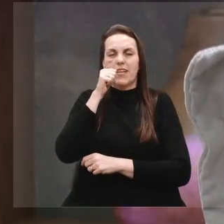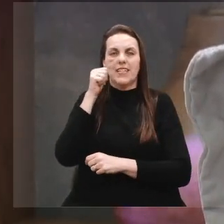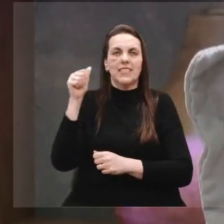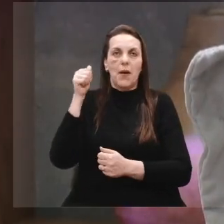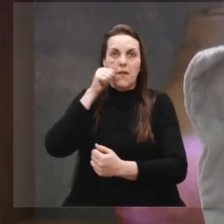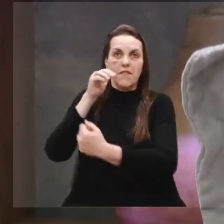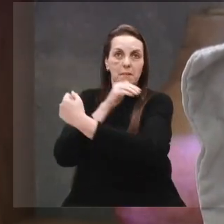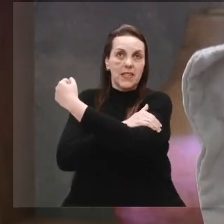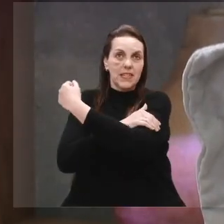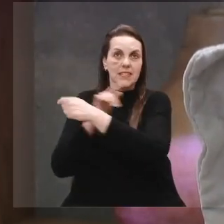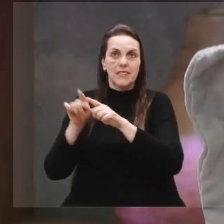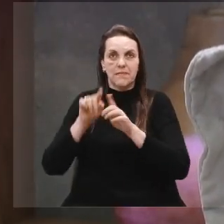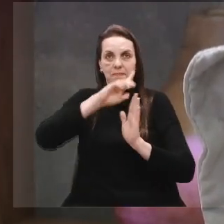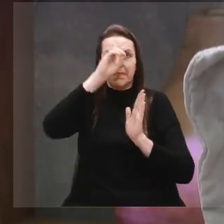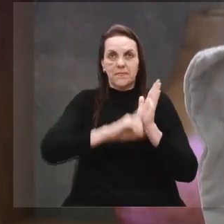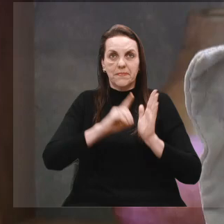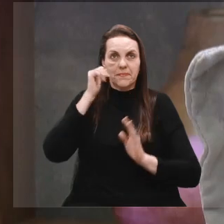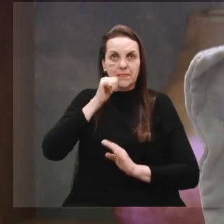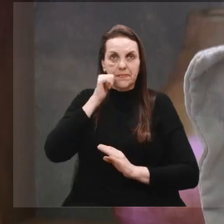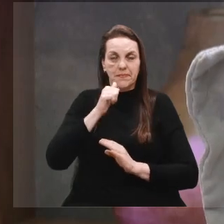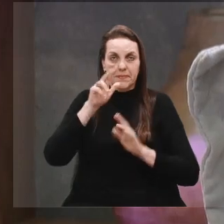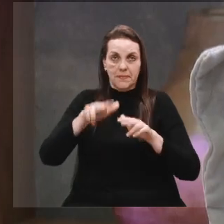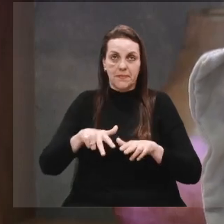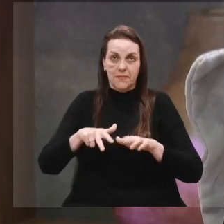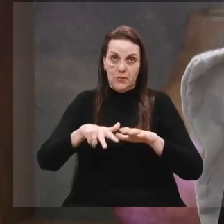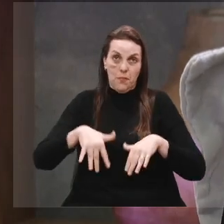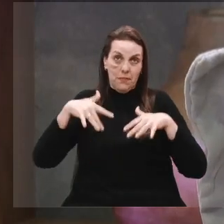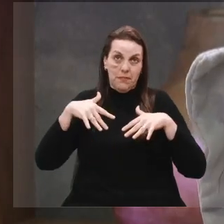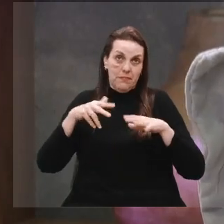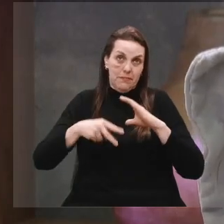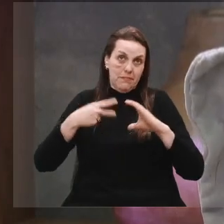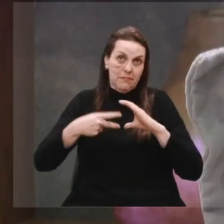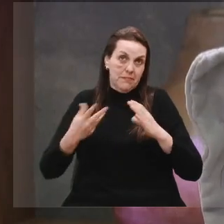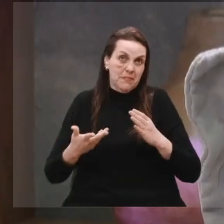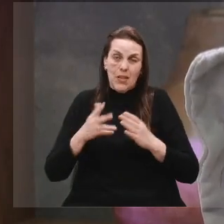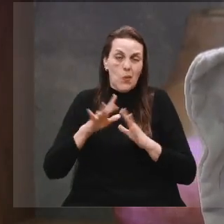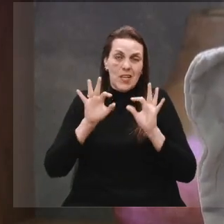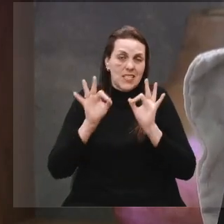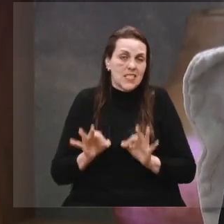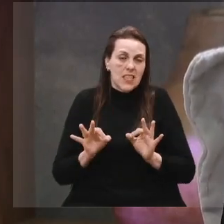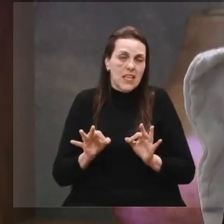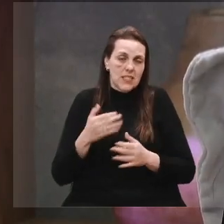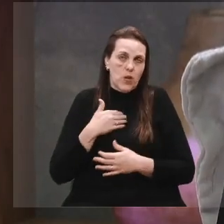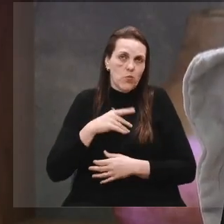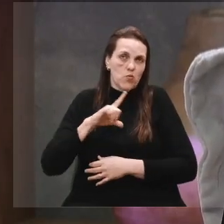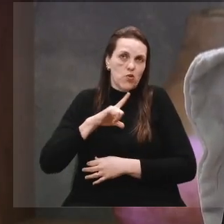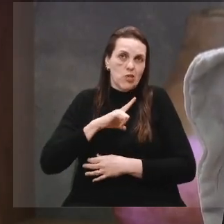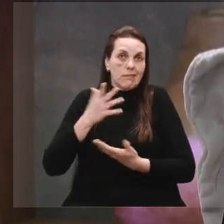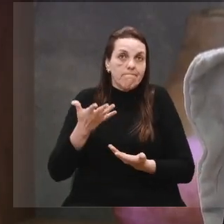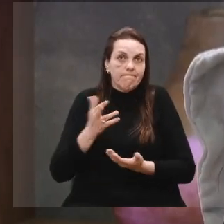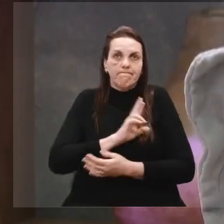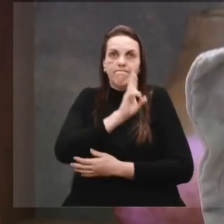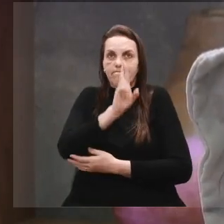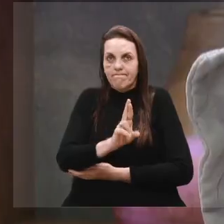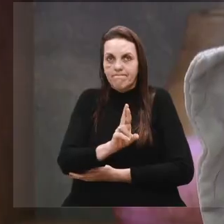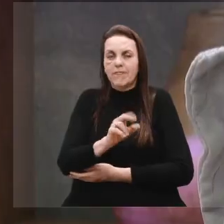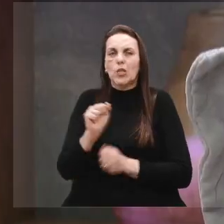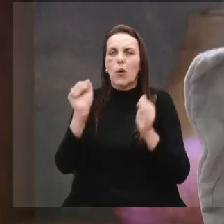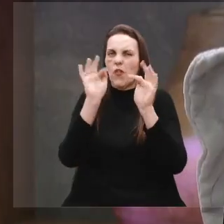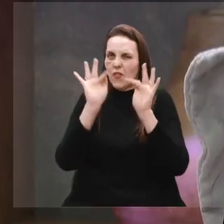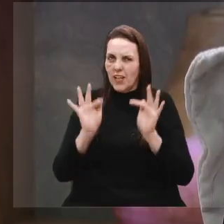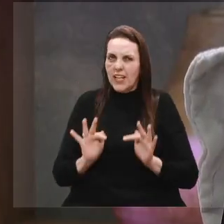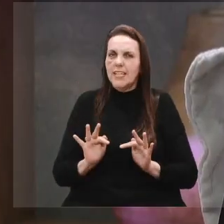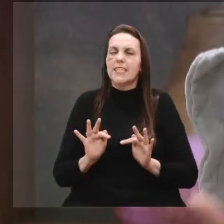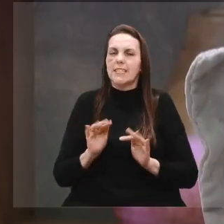ideias feministas, né, dos direitos das mulheres no parlamento, e não era uma certeza que eu tinha que a Raquel tinha representado isso. Então eu fiquei